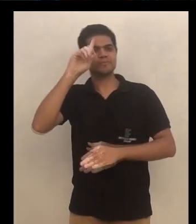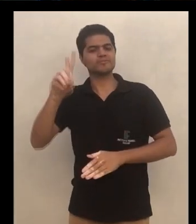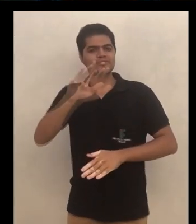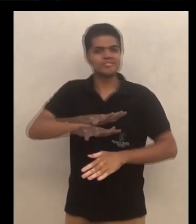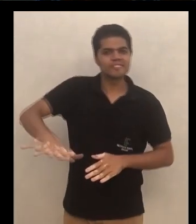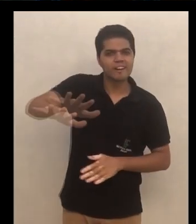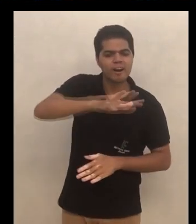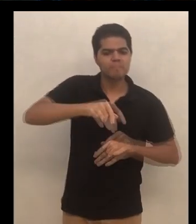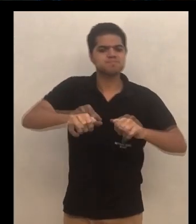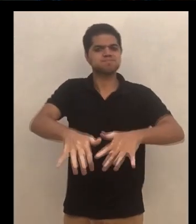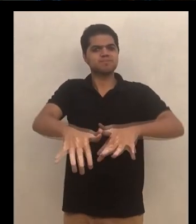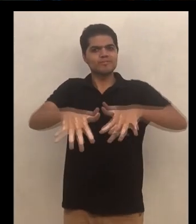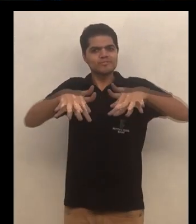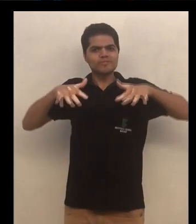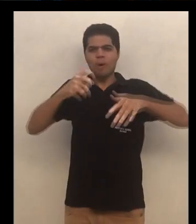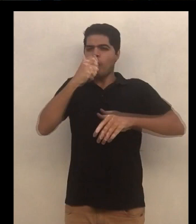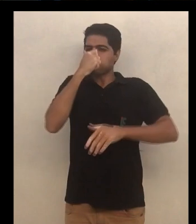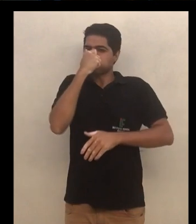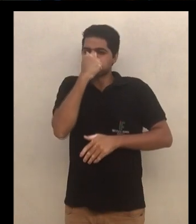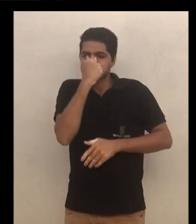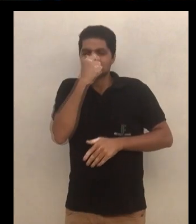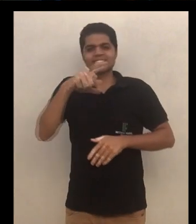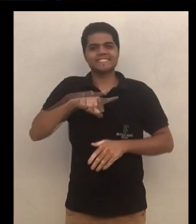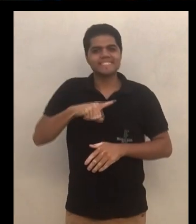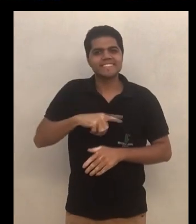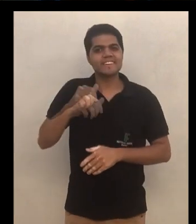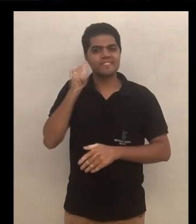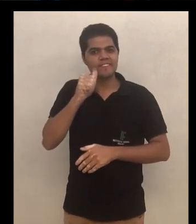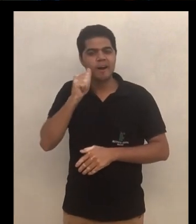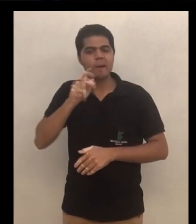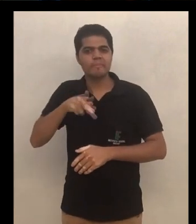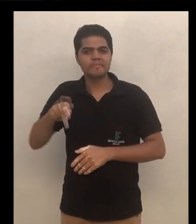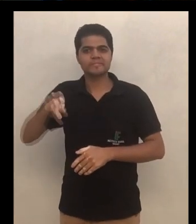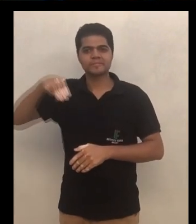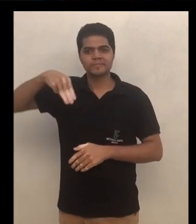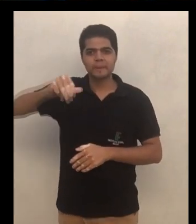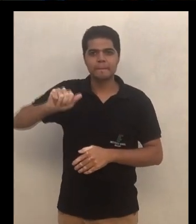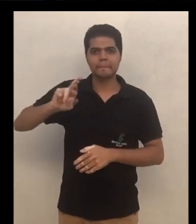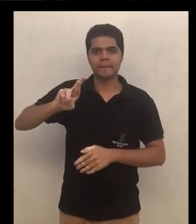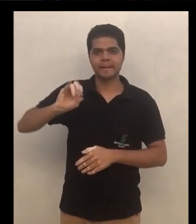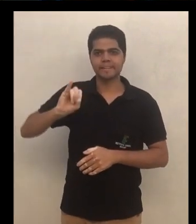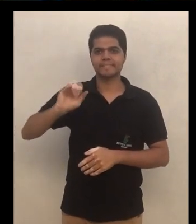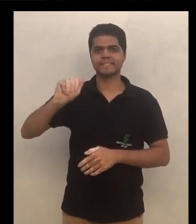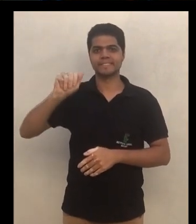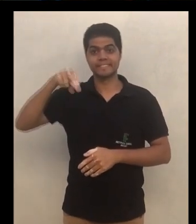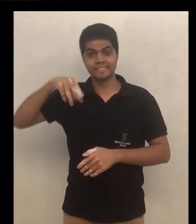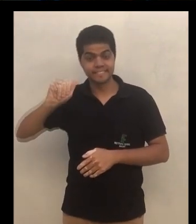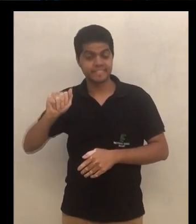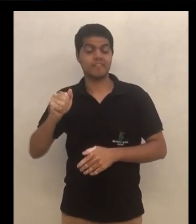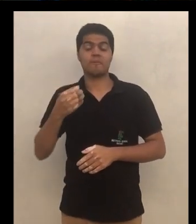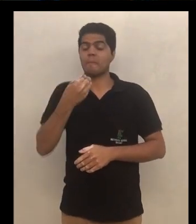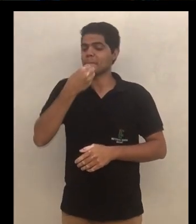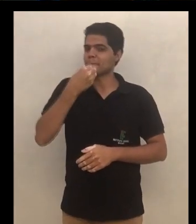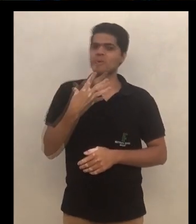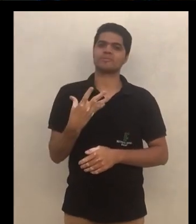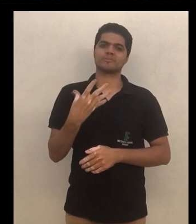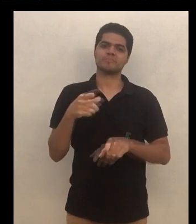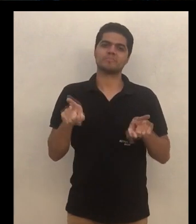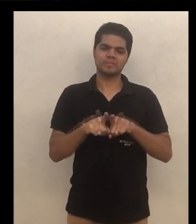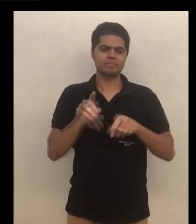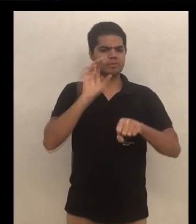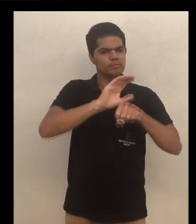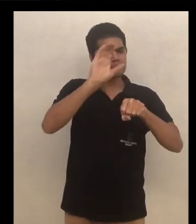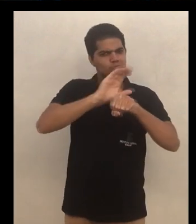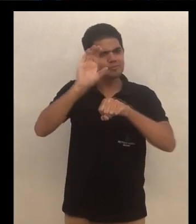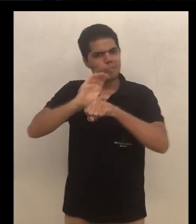encheu. Fizemos esse dia de campo com a professora Mariana na área de beneficiamento, que foi muito bom. E aí nós